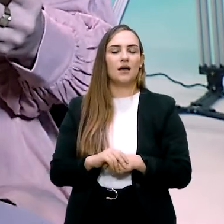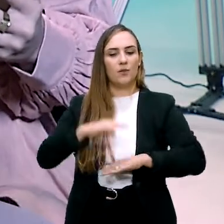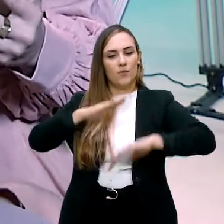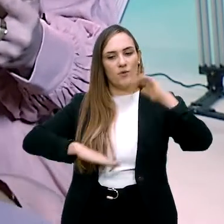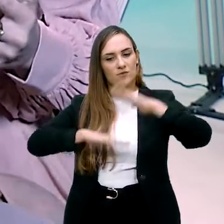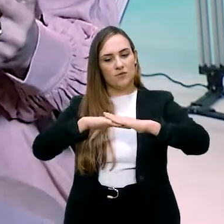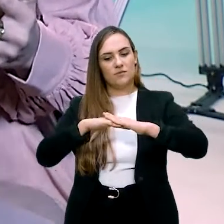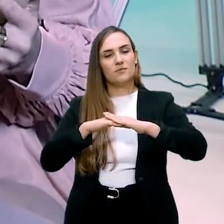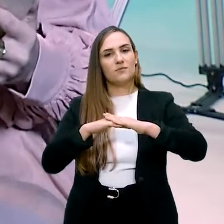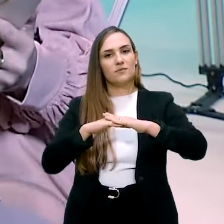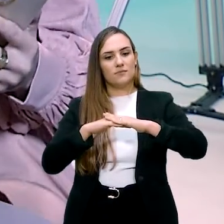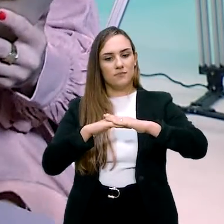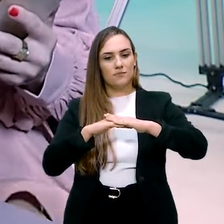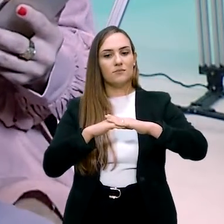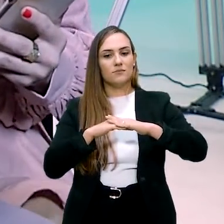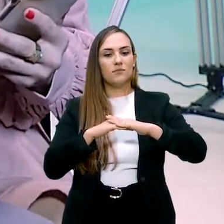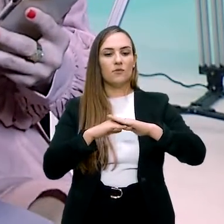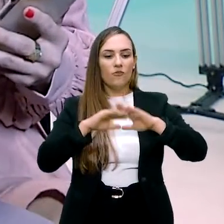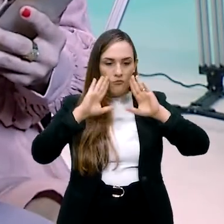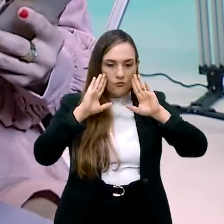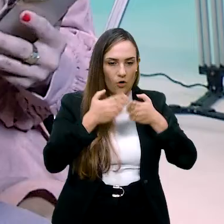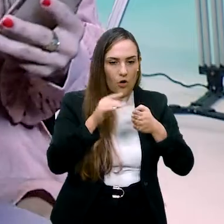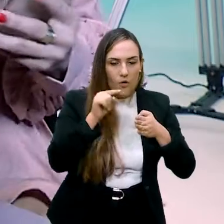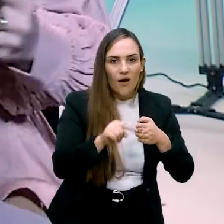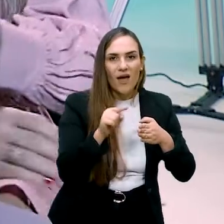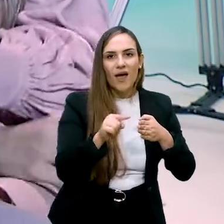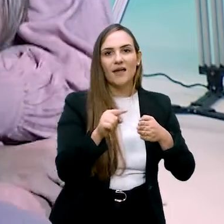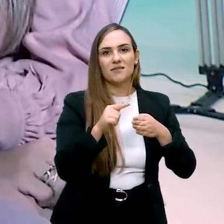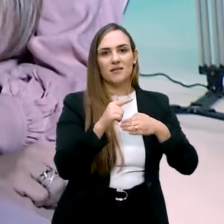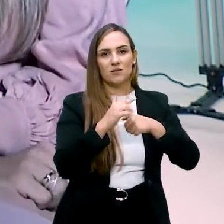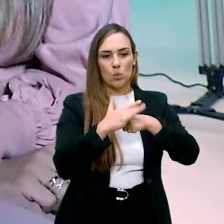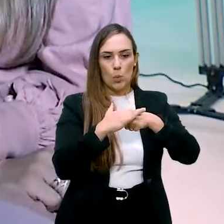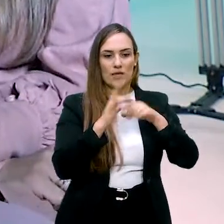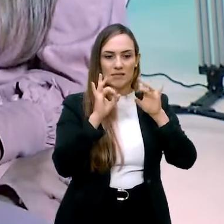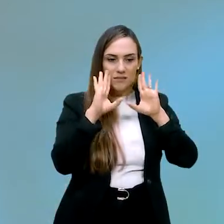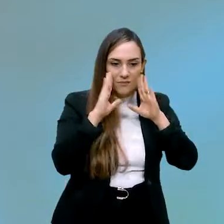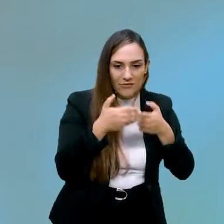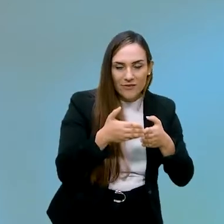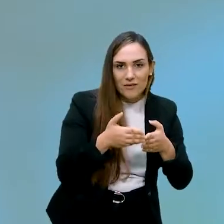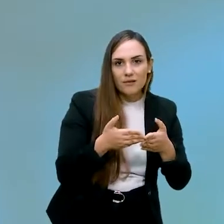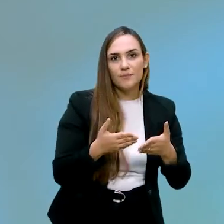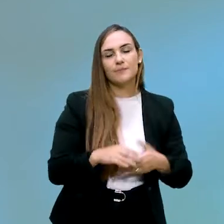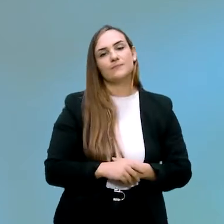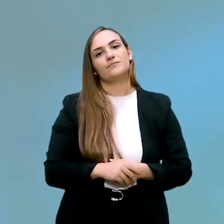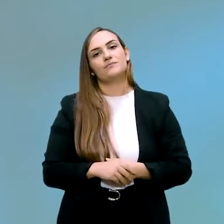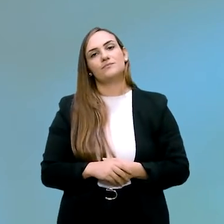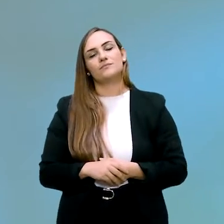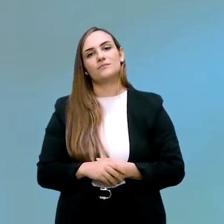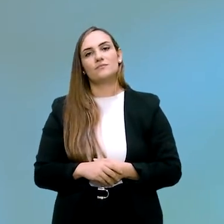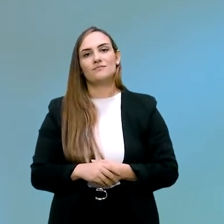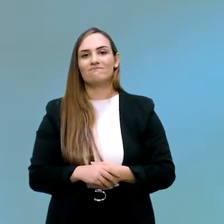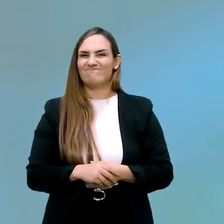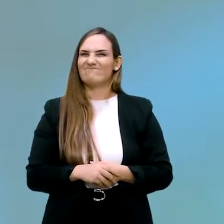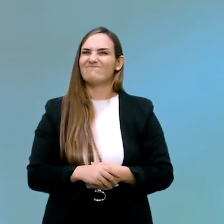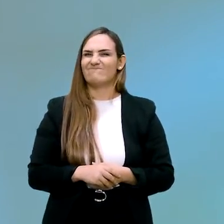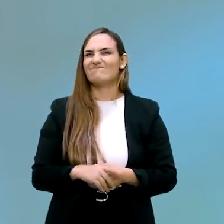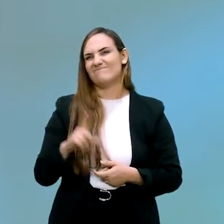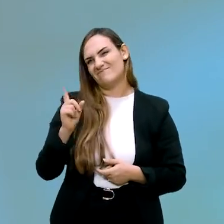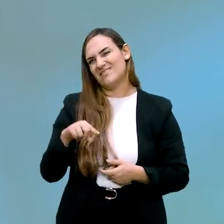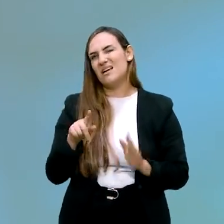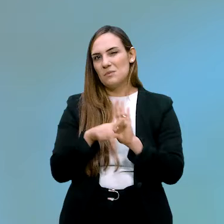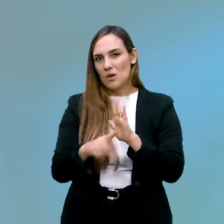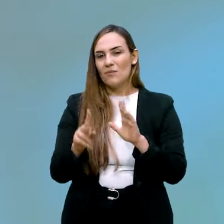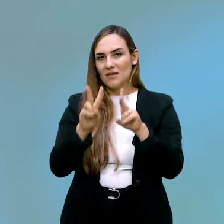de profissionais para atender essa demanda, doutor? Responde para a gente. Então, o que a gente pode falar sobre isso? É uma questão mais